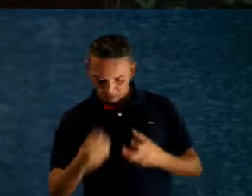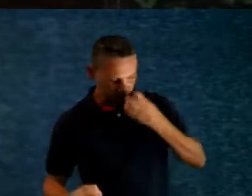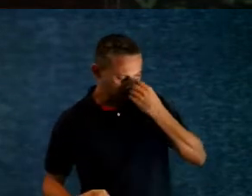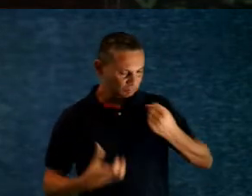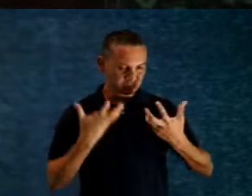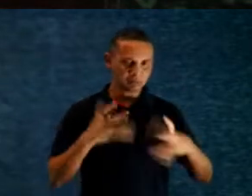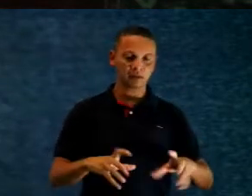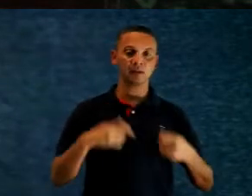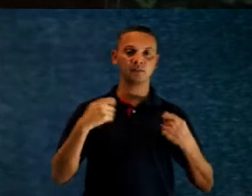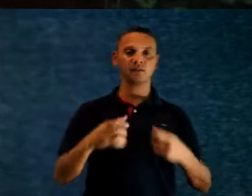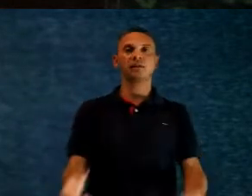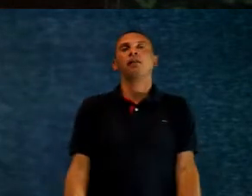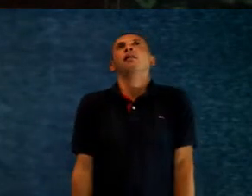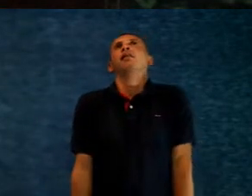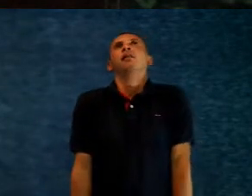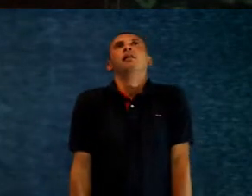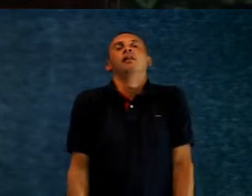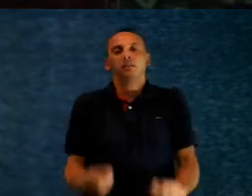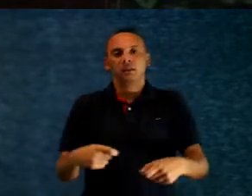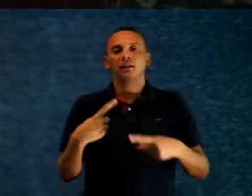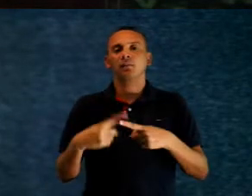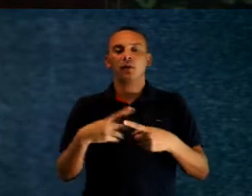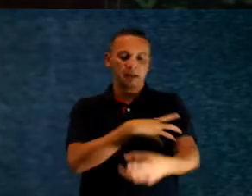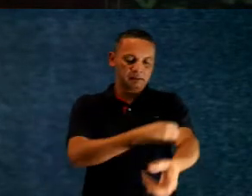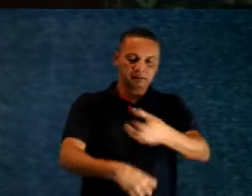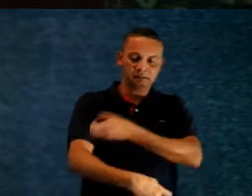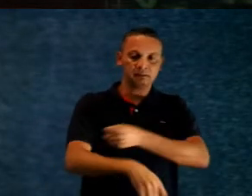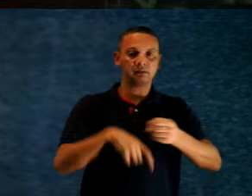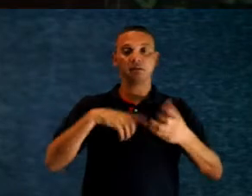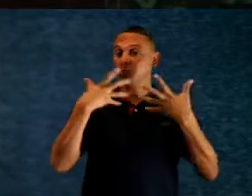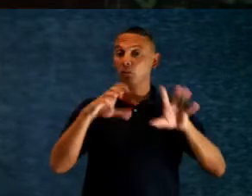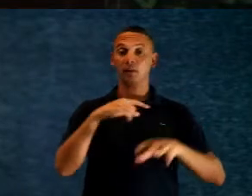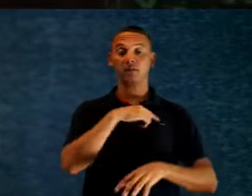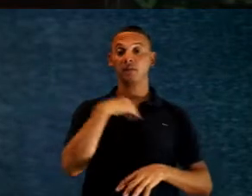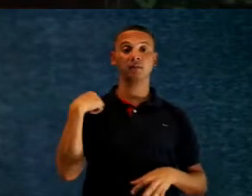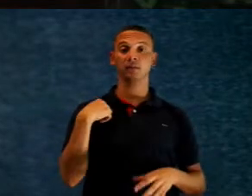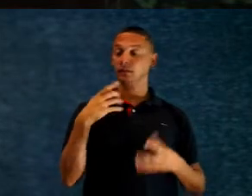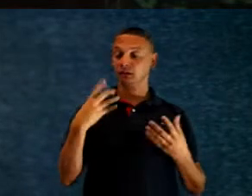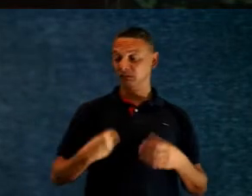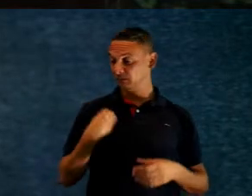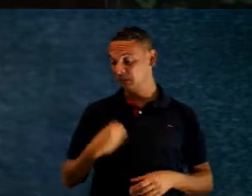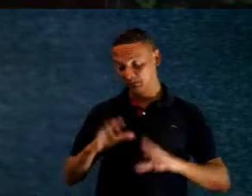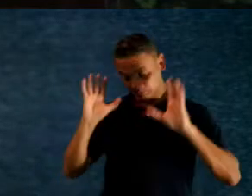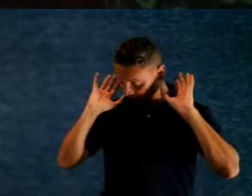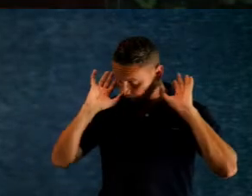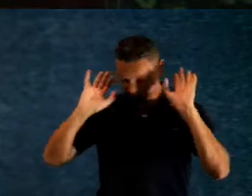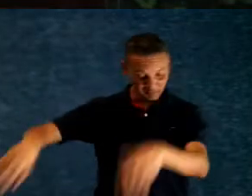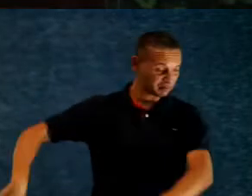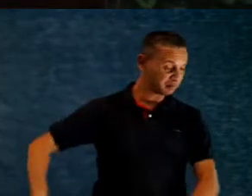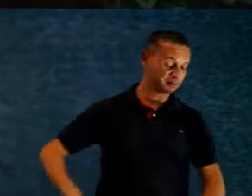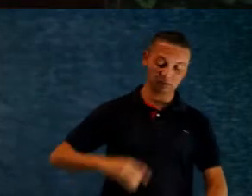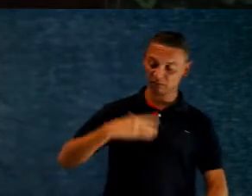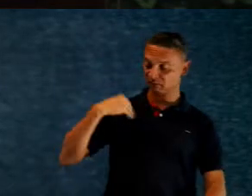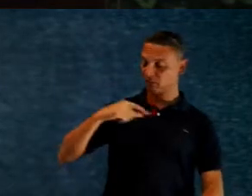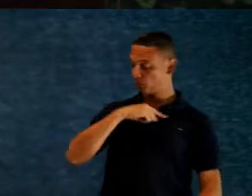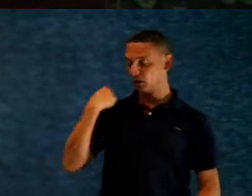e teve de ser imobilizado por isso. Então, se percebe claramente que Drummond não queria viver. Ele dizia, não há mais